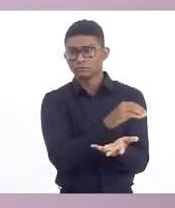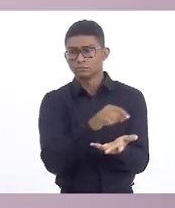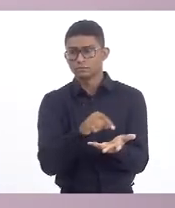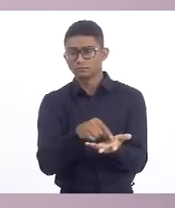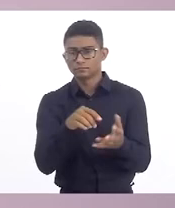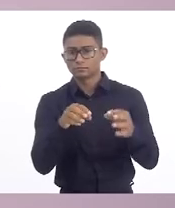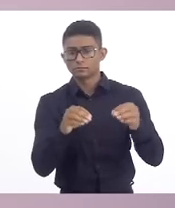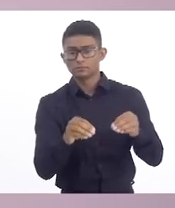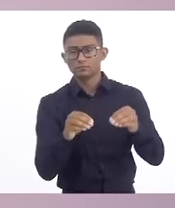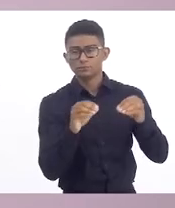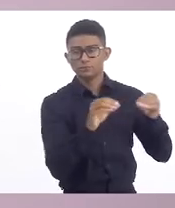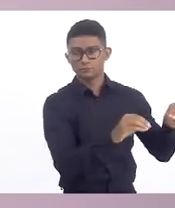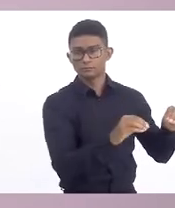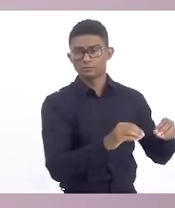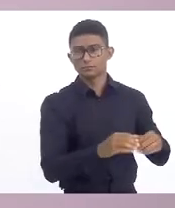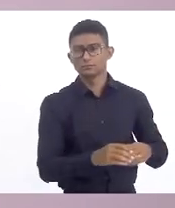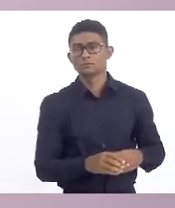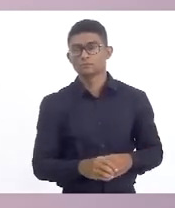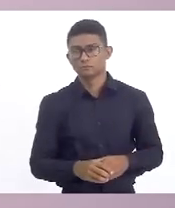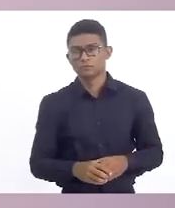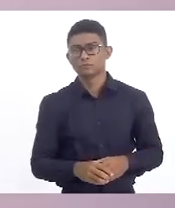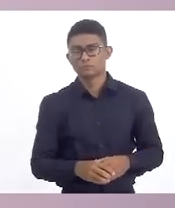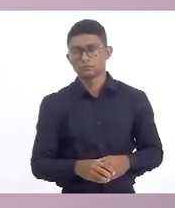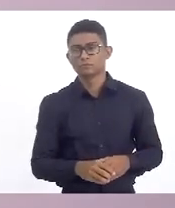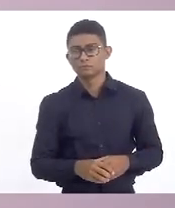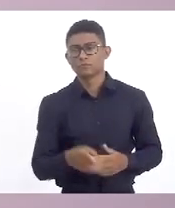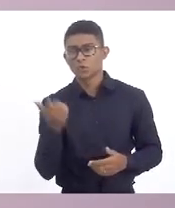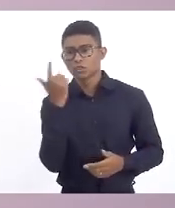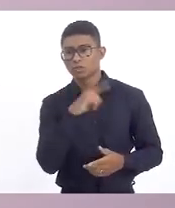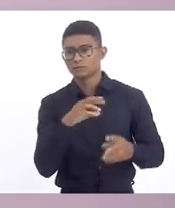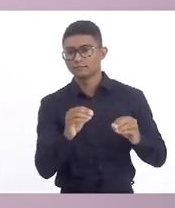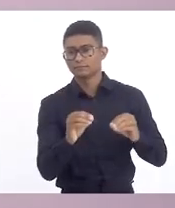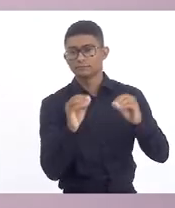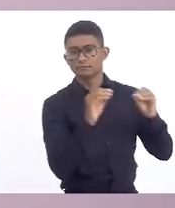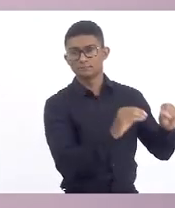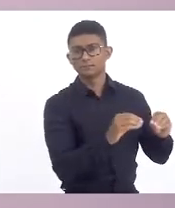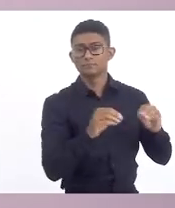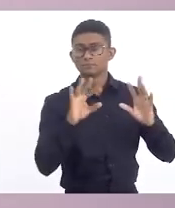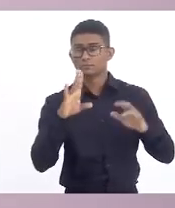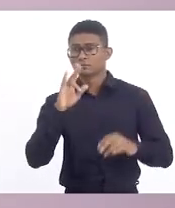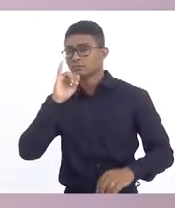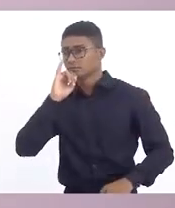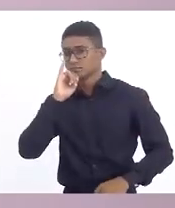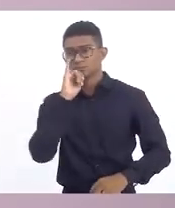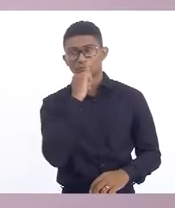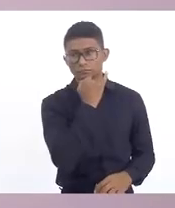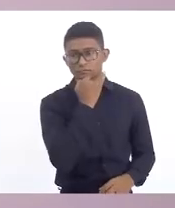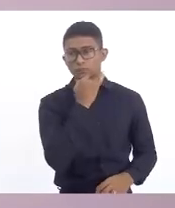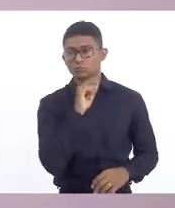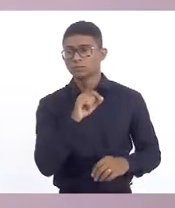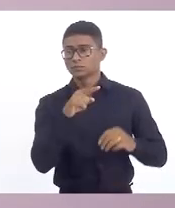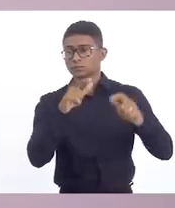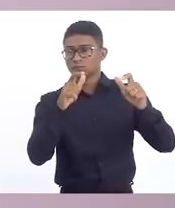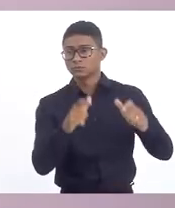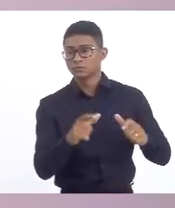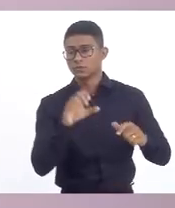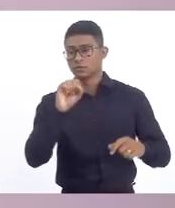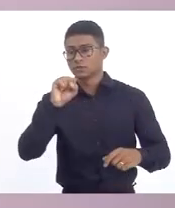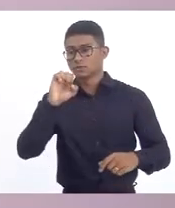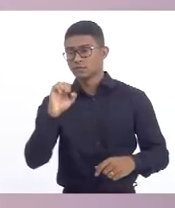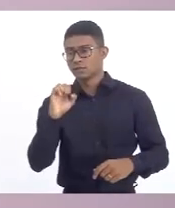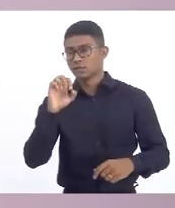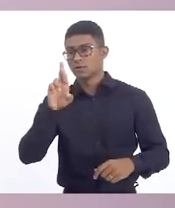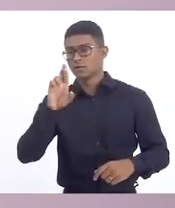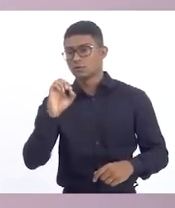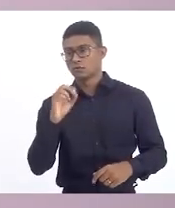habitacionais, das áreas mais pobres. Nós conseguimos tirar de Paciência. Mas, infelizmente, a mobilização de seropédica foi muito aquém.